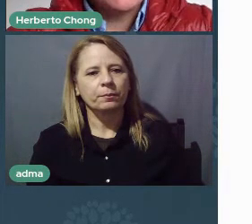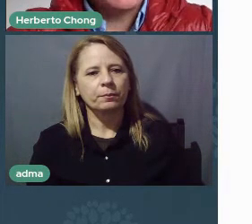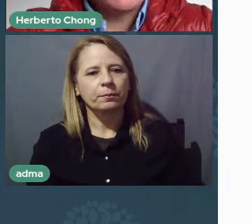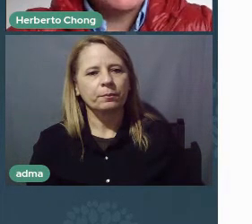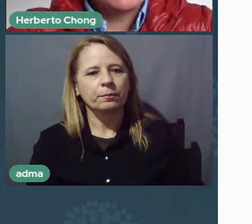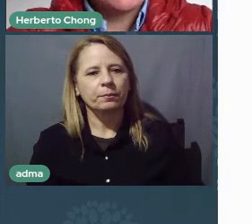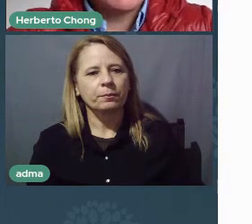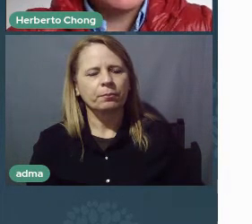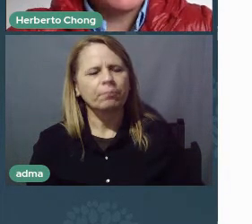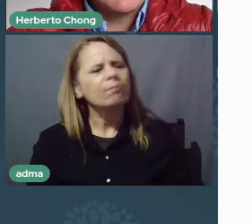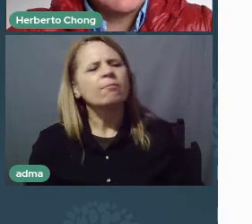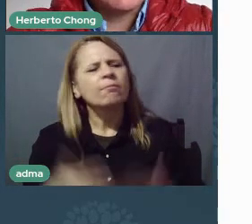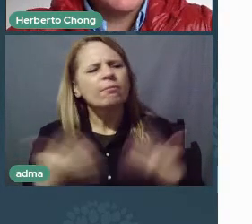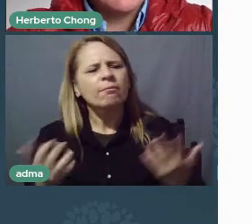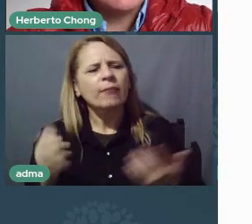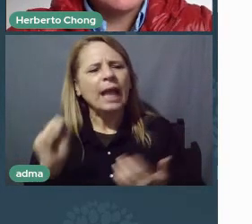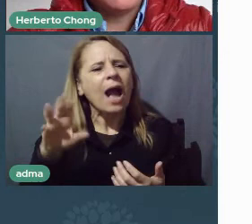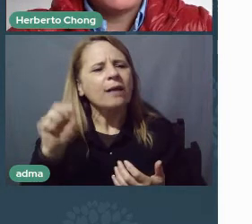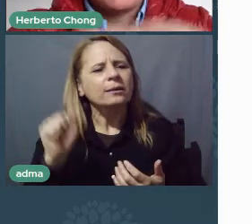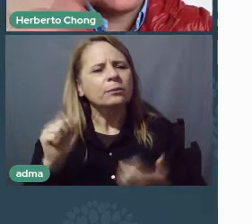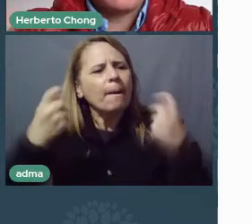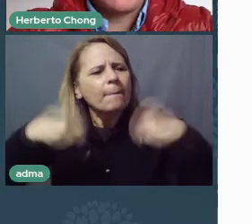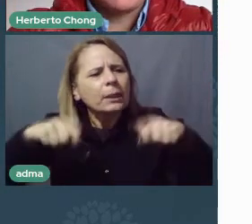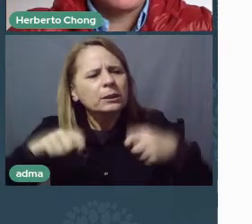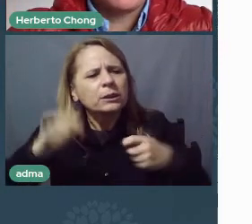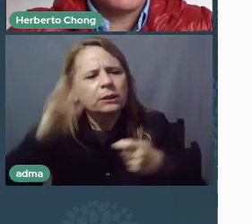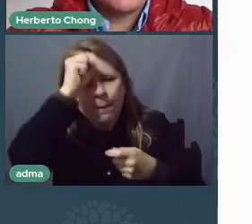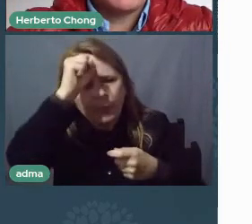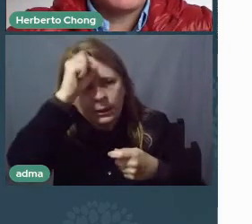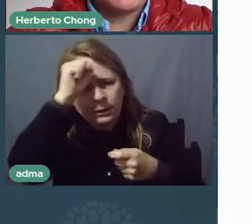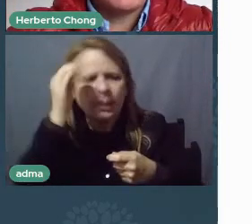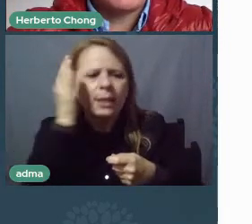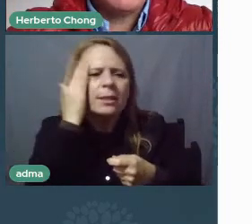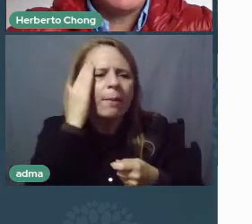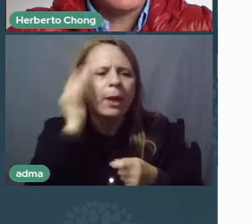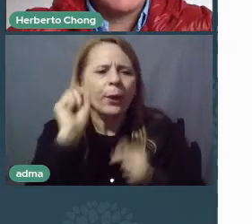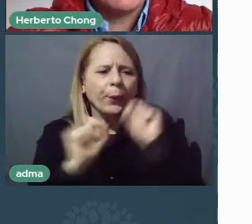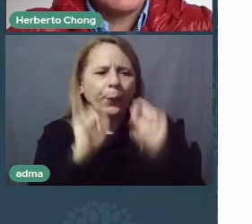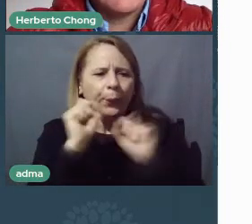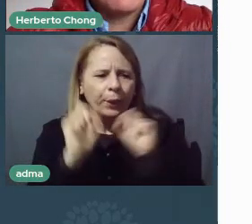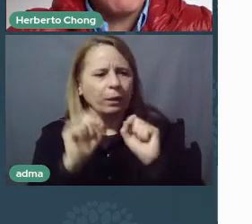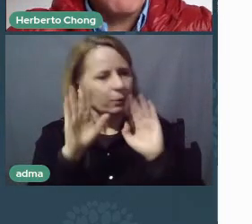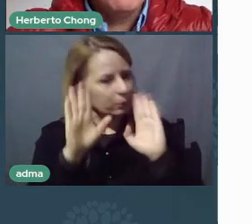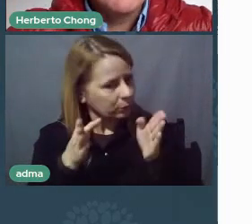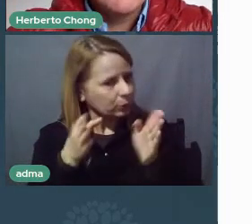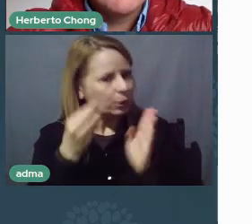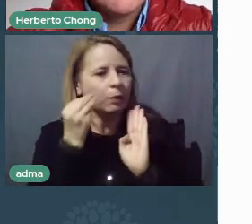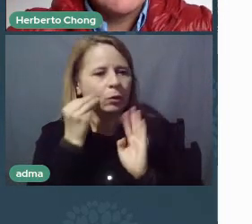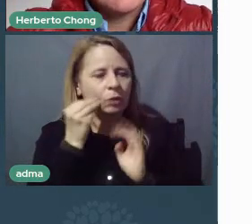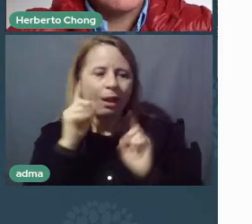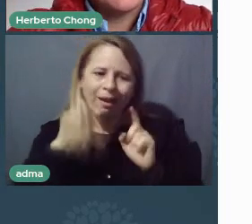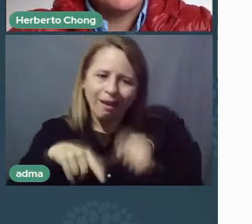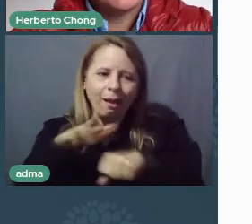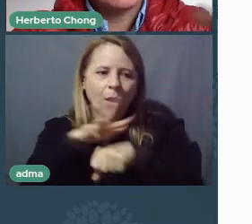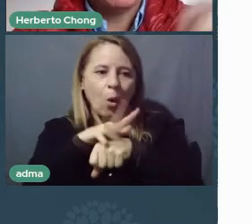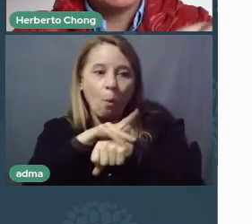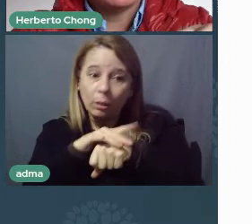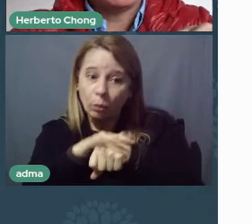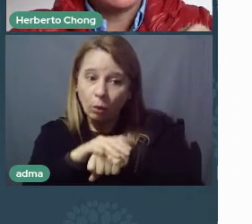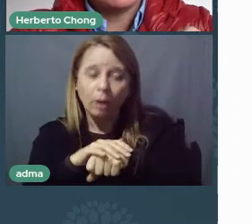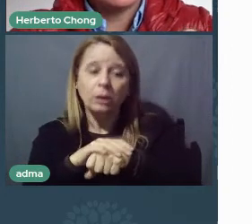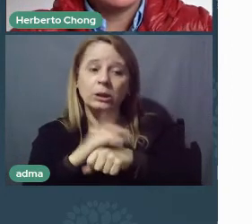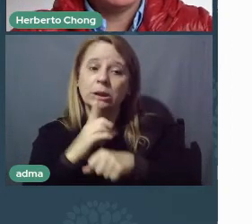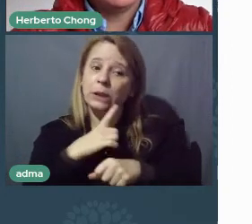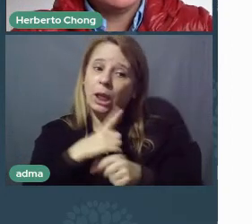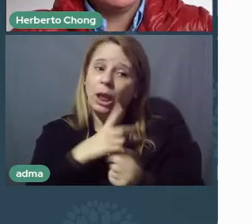E o que a gente precisa saber sobre a asma, né? Você precisa saber aquilo que eu já mostrei para vocês no começo, que a doença é comum. Agora a gente já